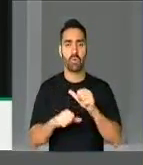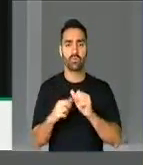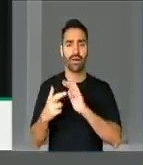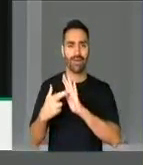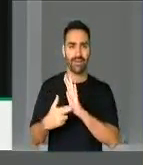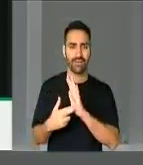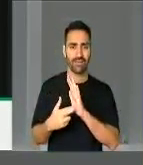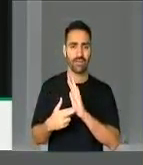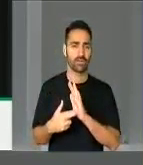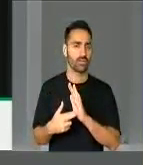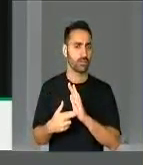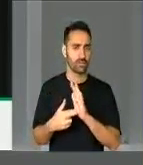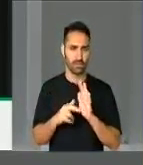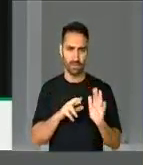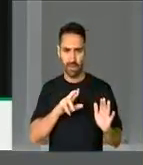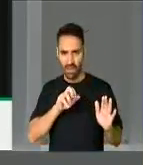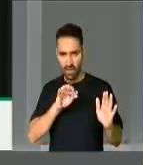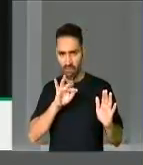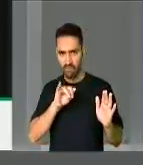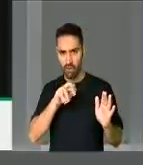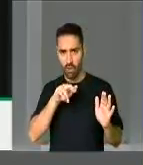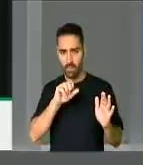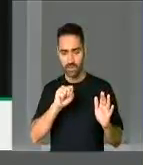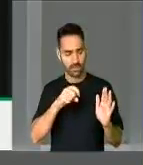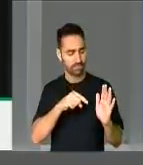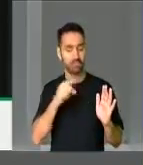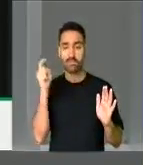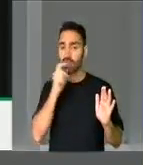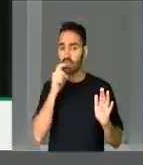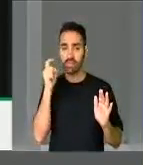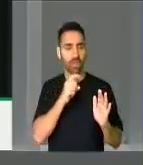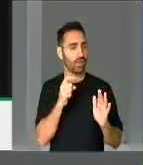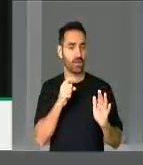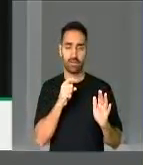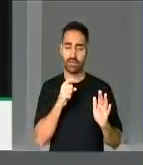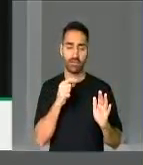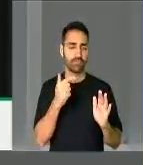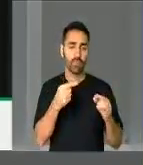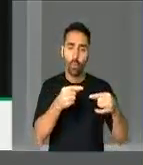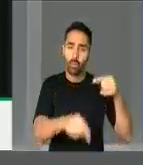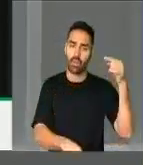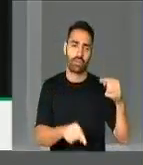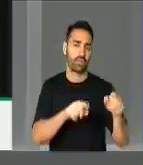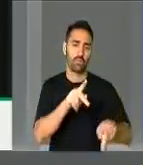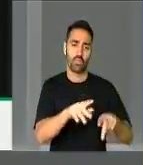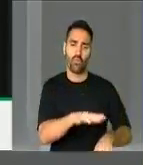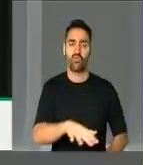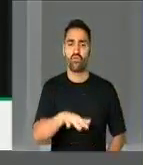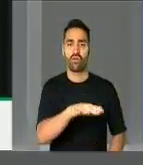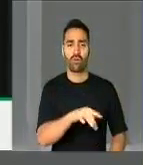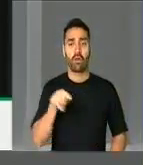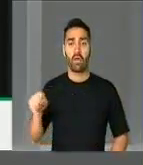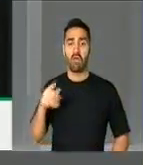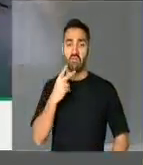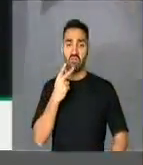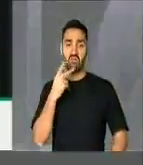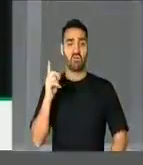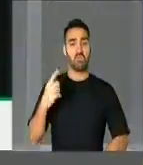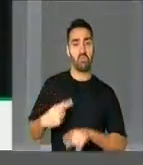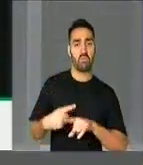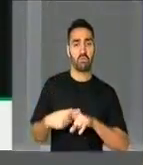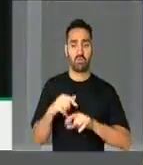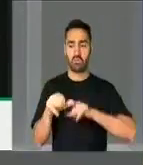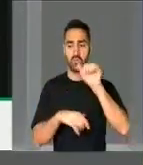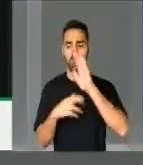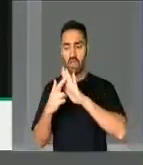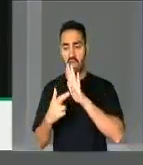Essas reformas mentirosas, que não atendem à sociedade brasileira. Eles querem passar o argumento de que as